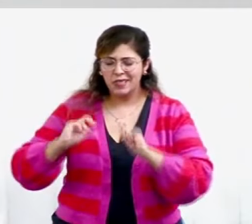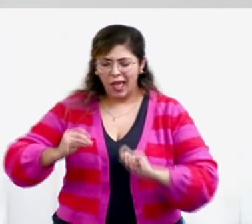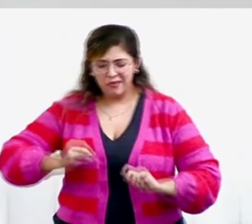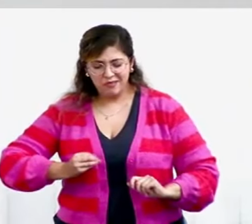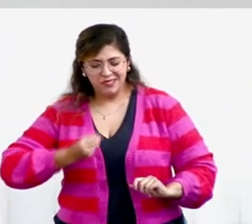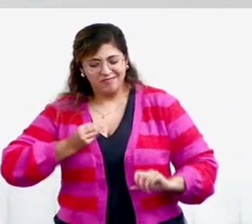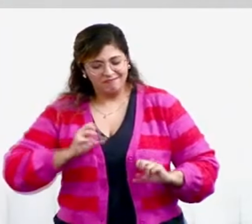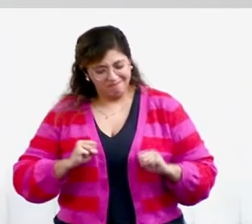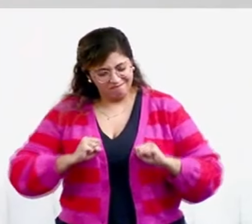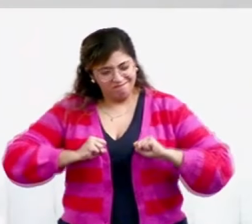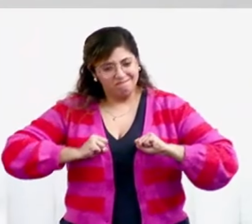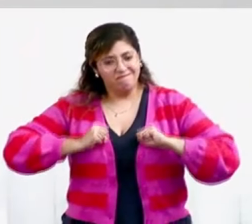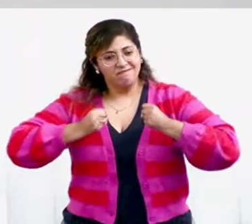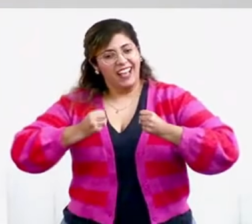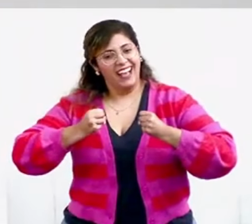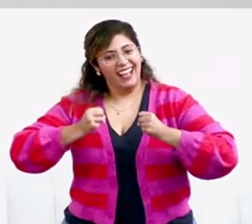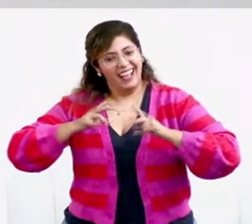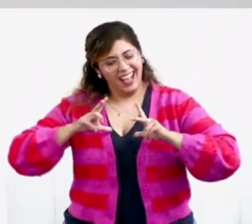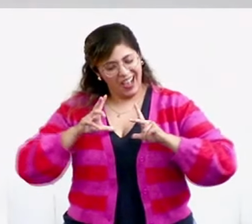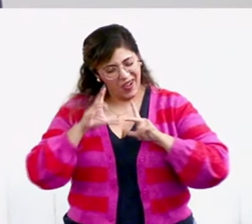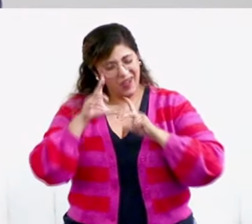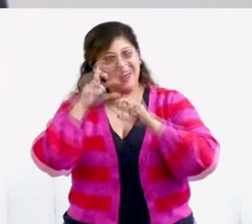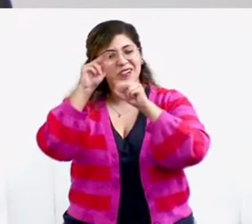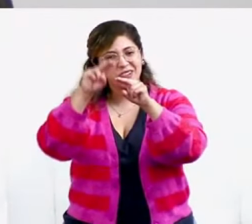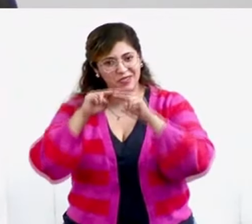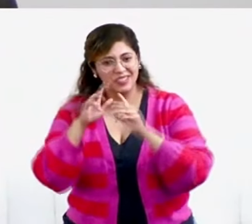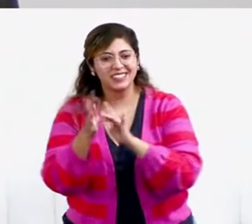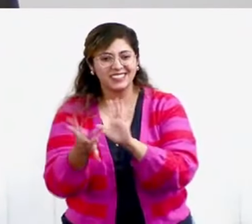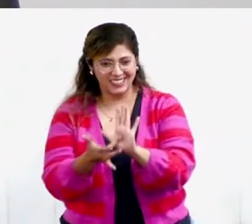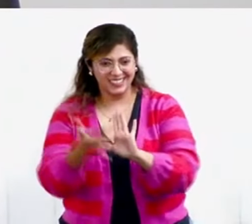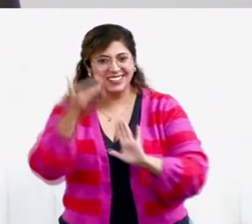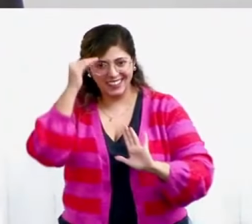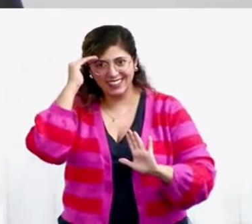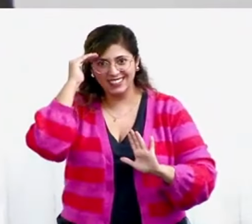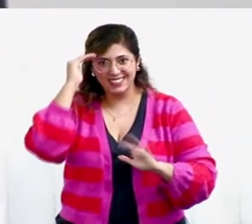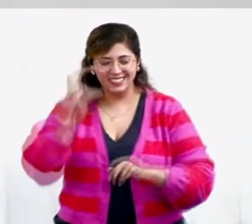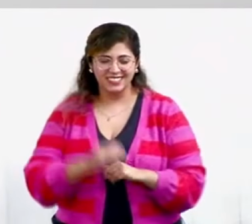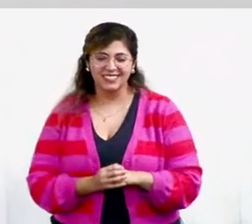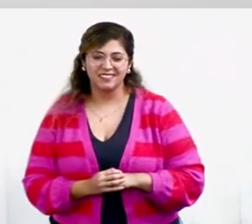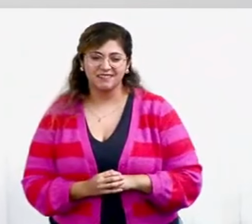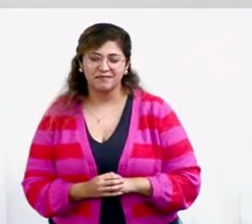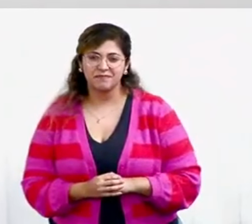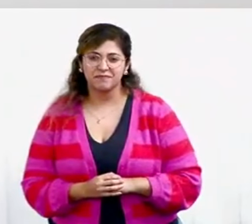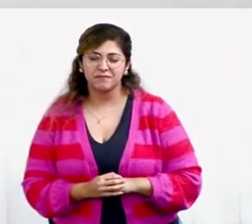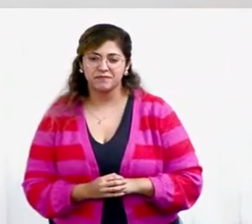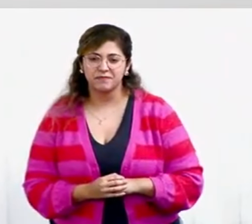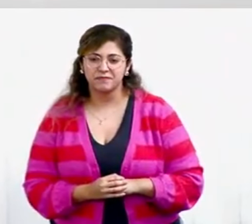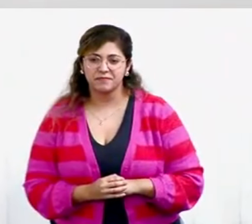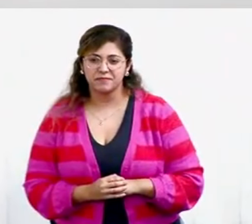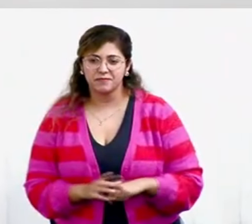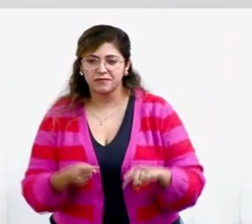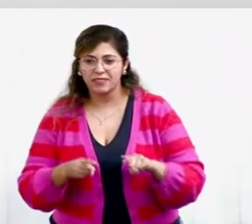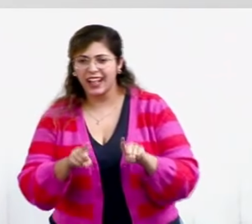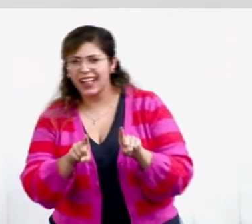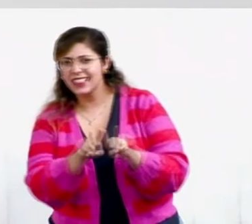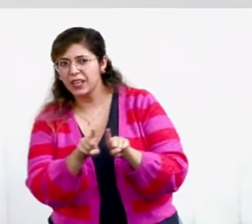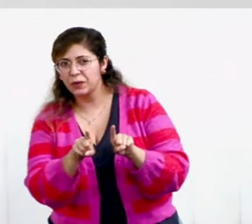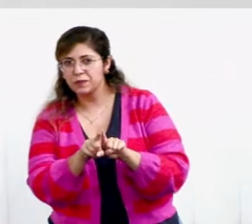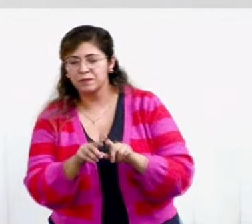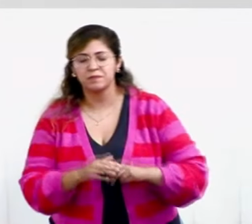vitalidade naquilo que precisas ter vitalidade. Ele fala,